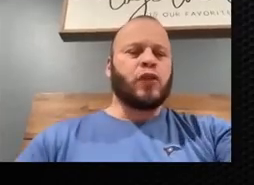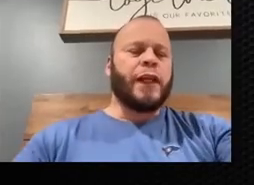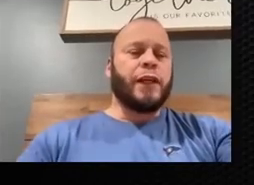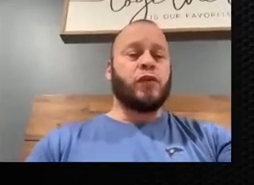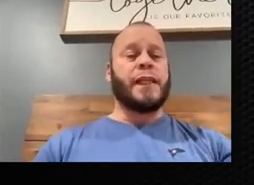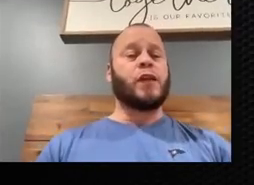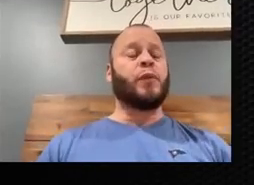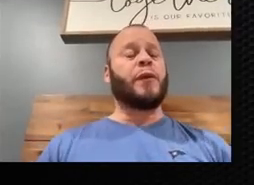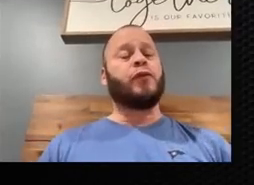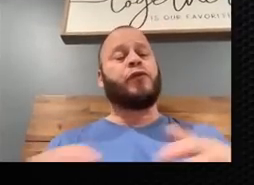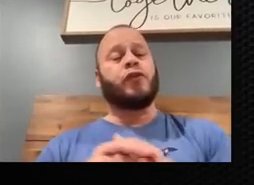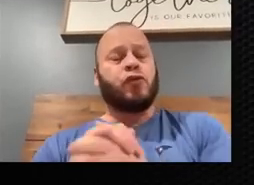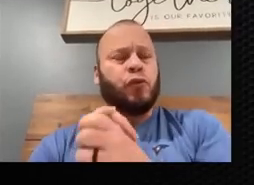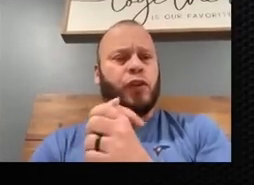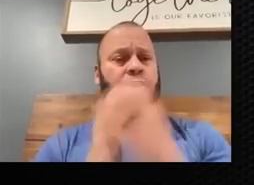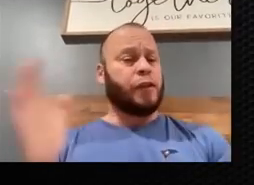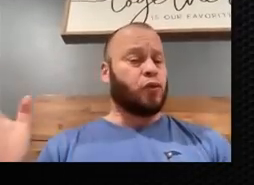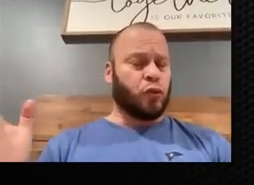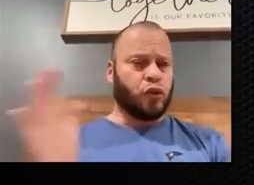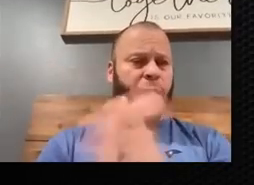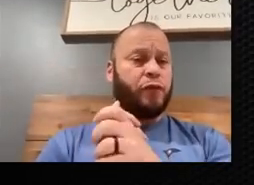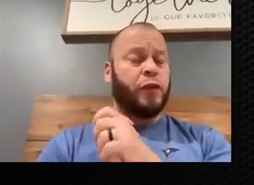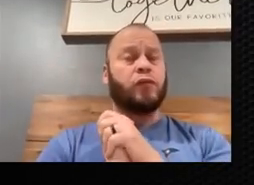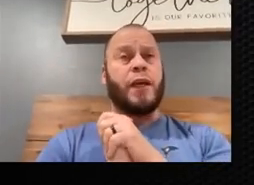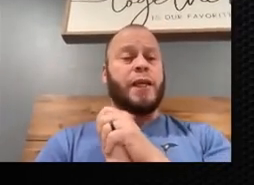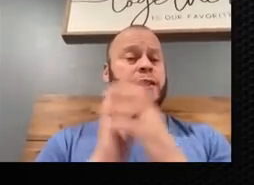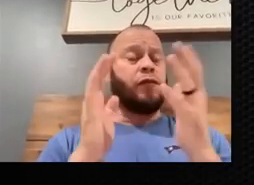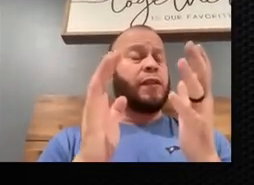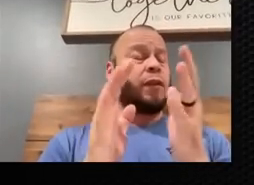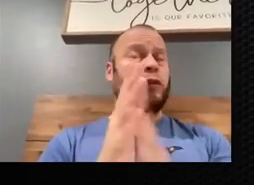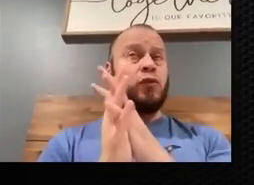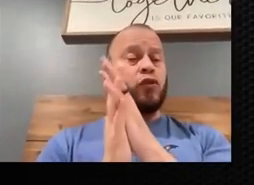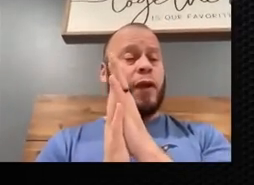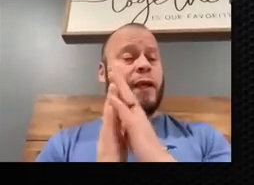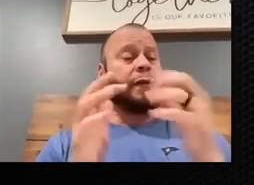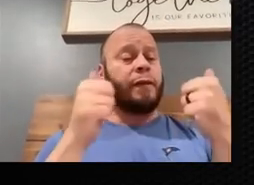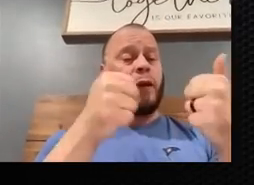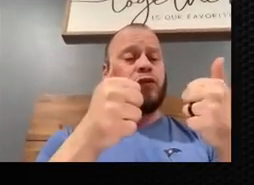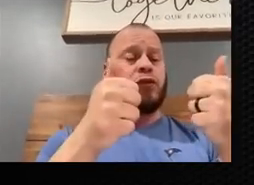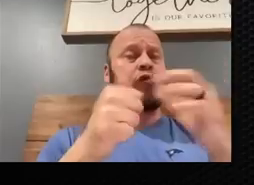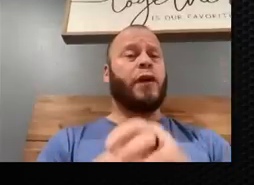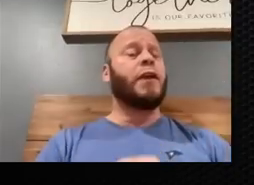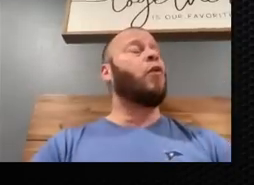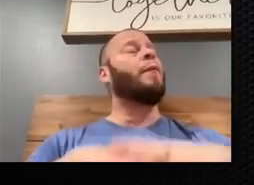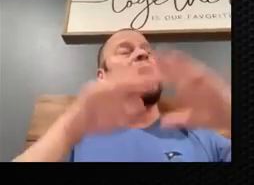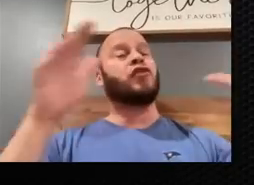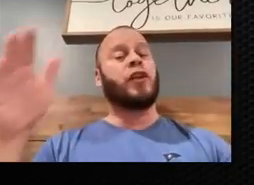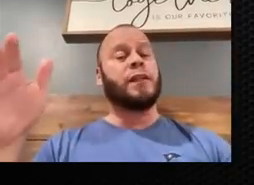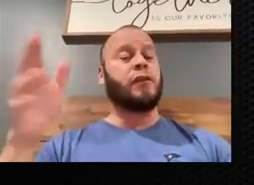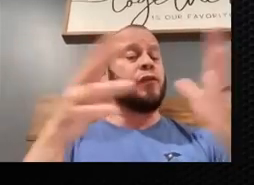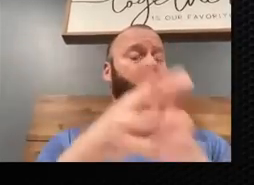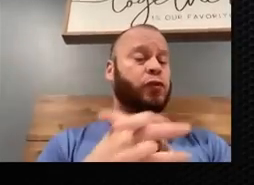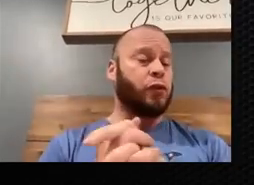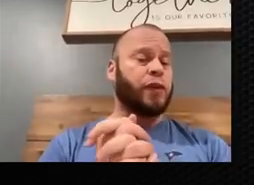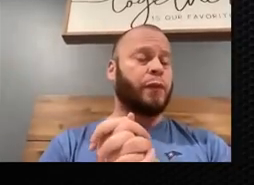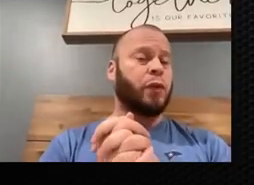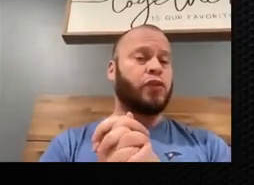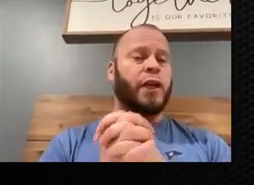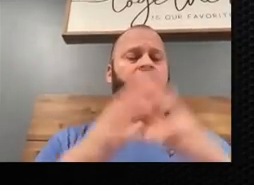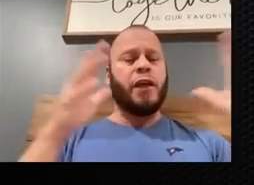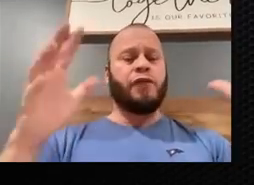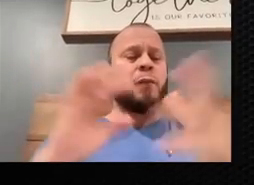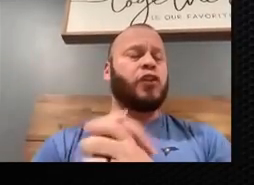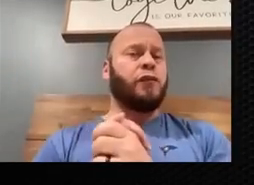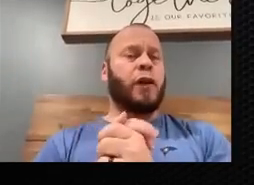Fala, queridos, esse é o primeiro vídeo de hoje, sejam todos bem-vindos. Se você não deu o joinha ainda, dê o seu joinha, compartilhe esse vídeo com seus